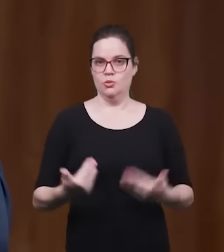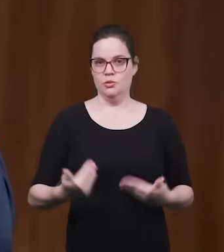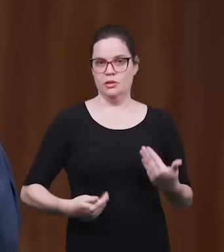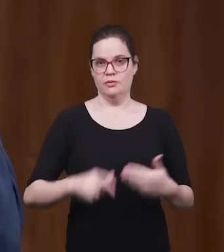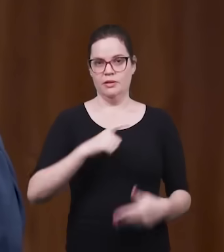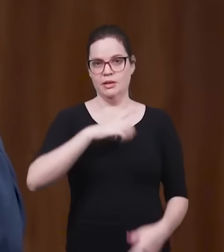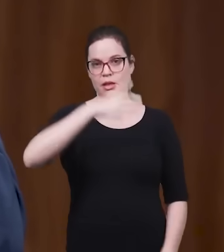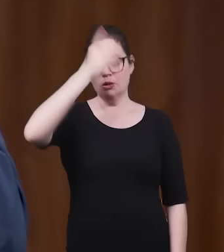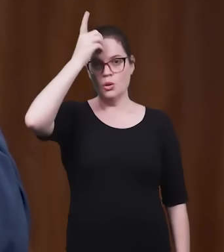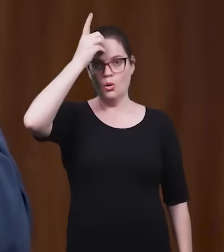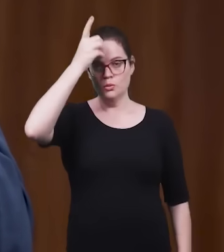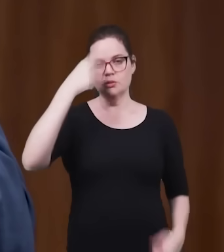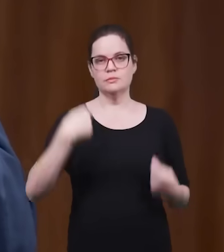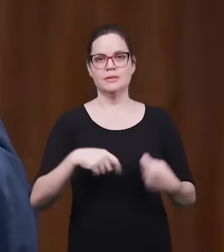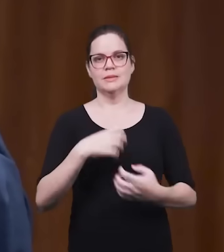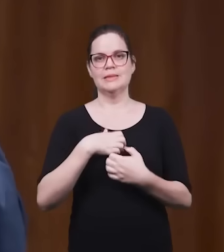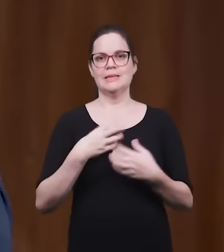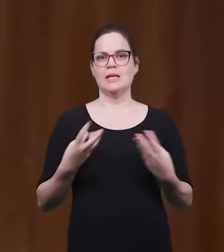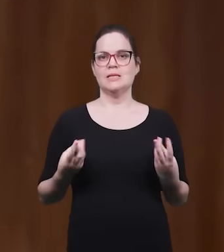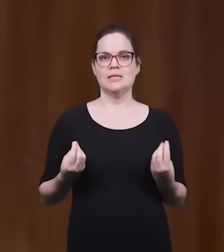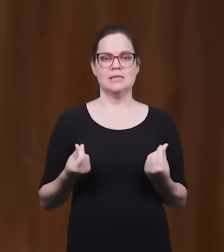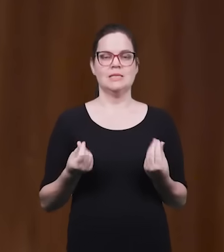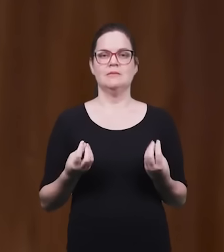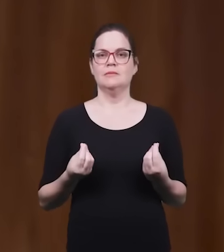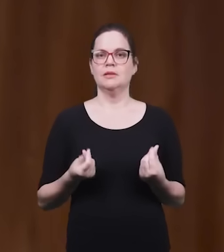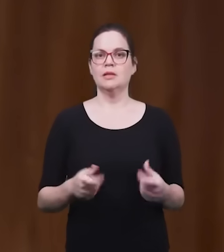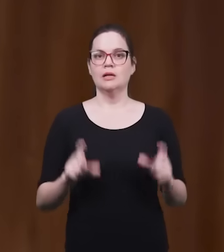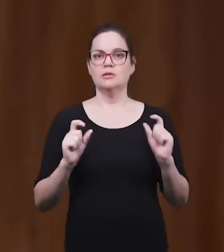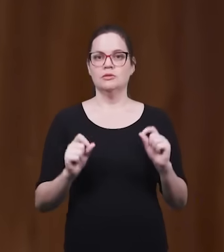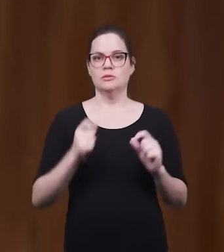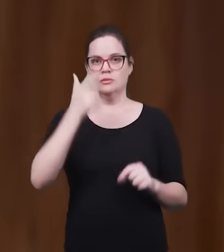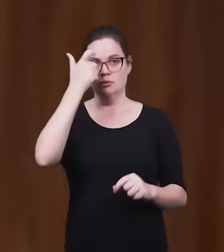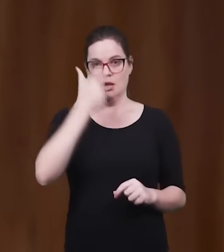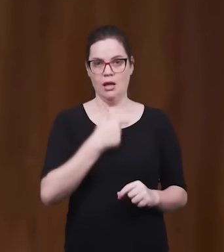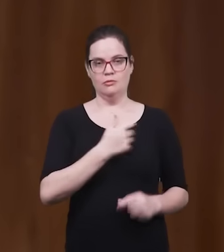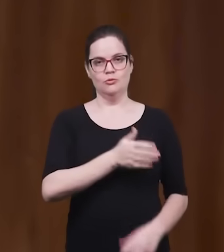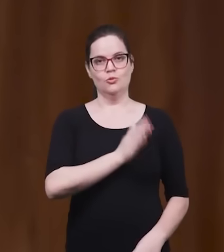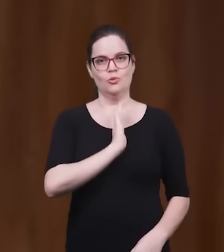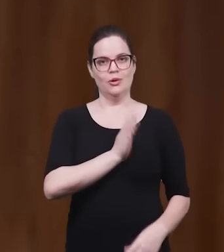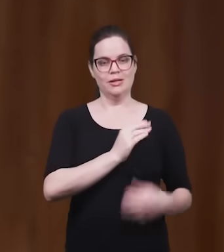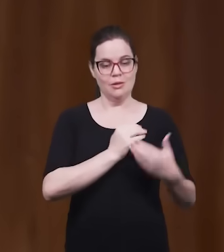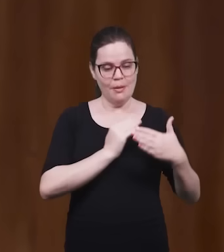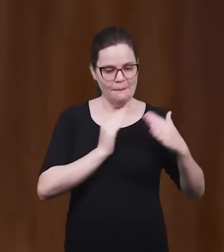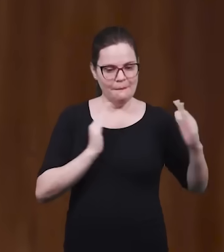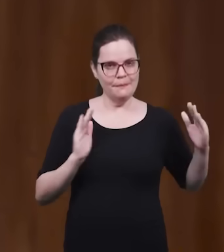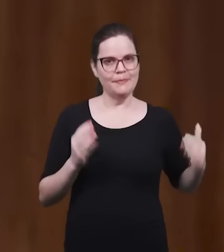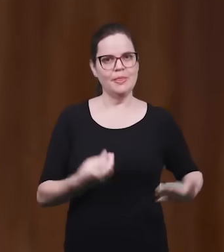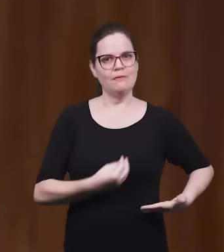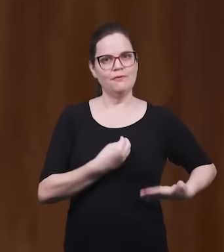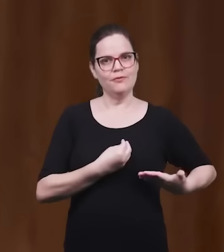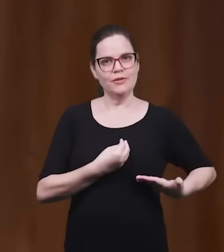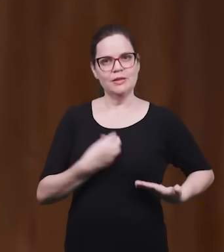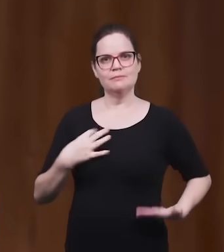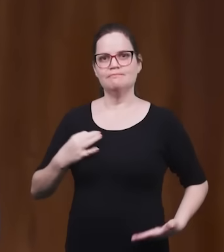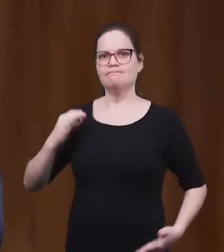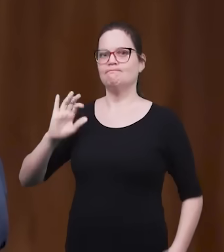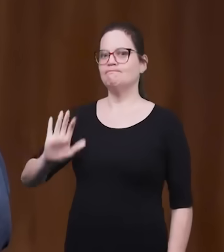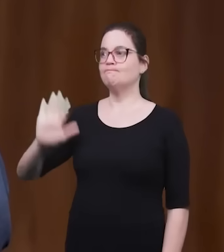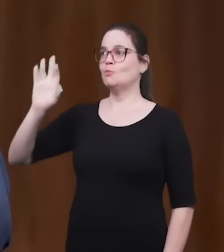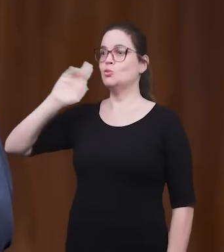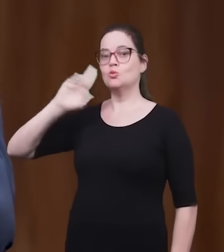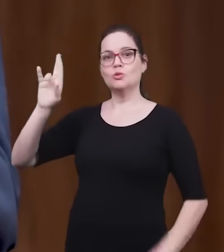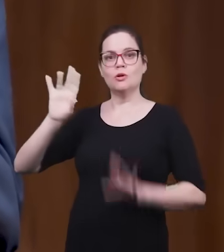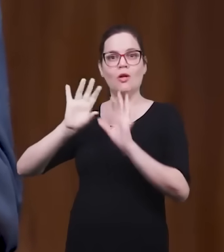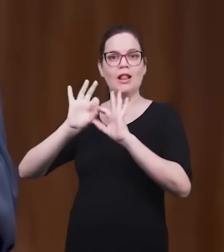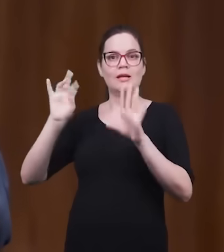ter a sensibilidade de se colocar à disposição do Senhor. Eu me lembro uma coisa,